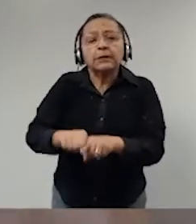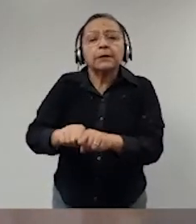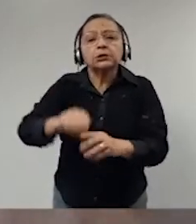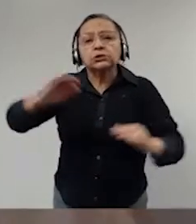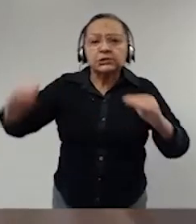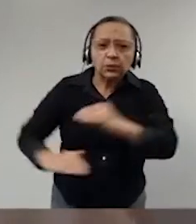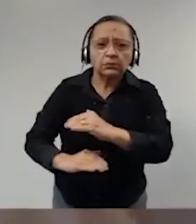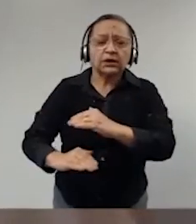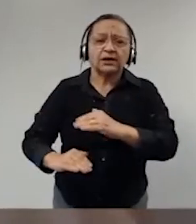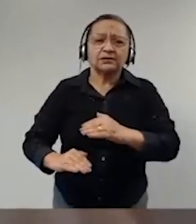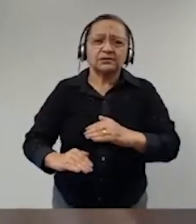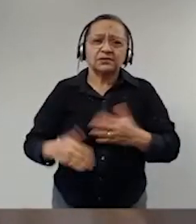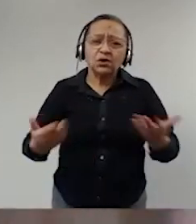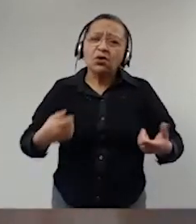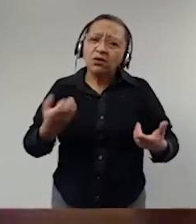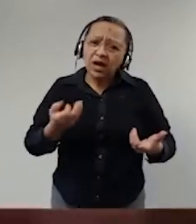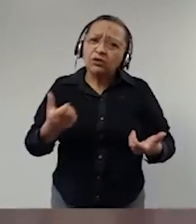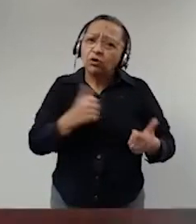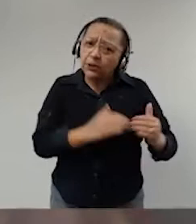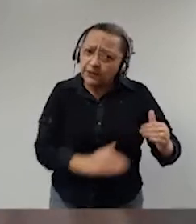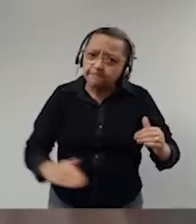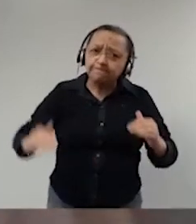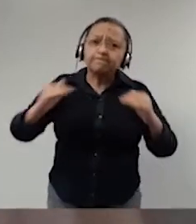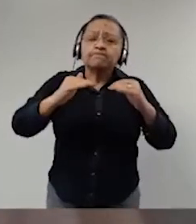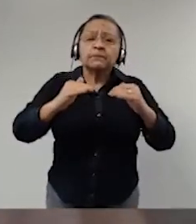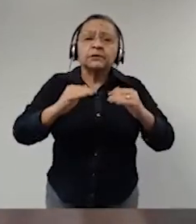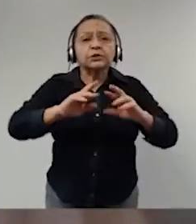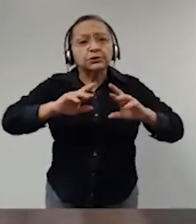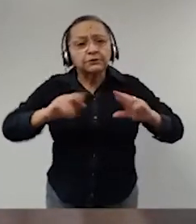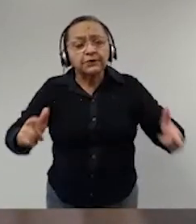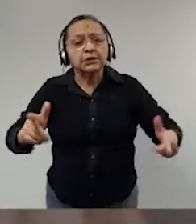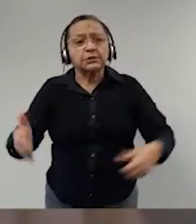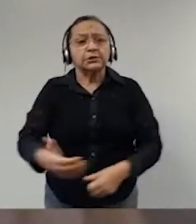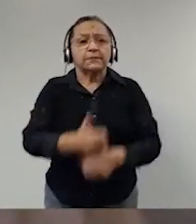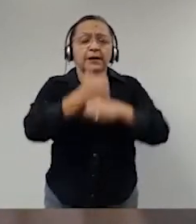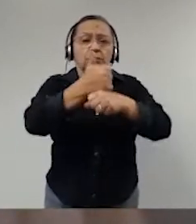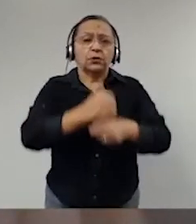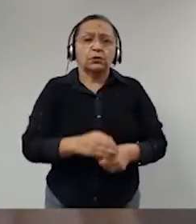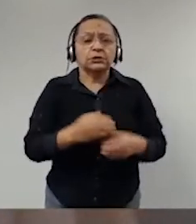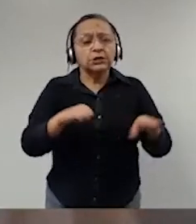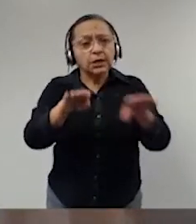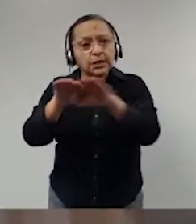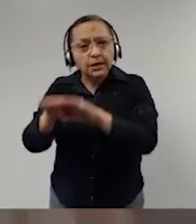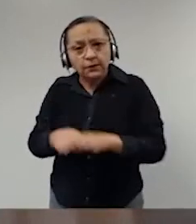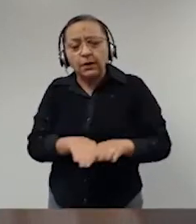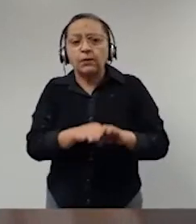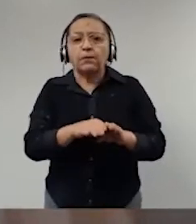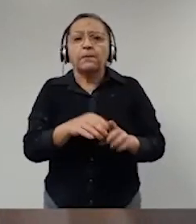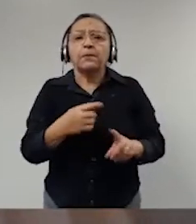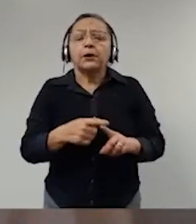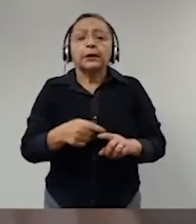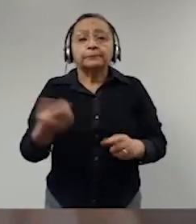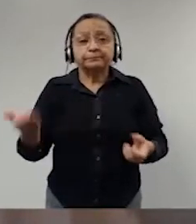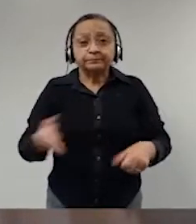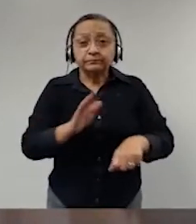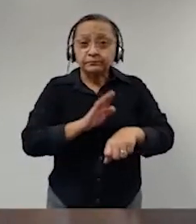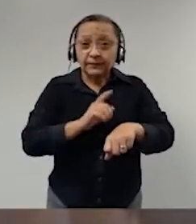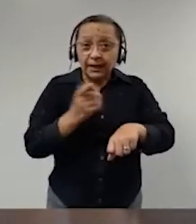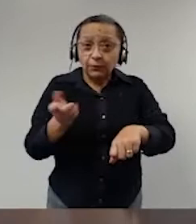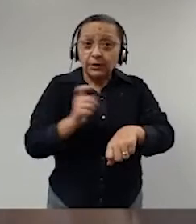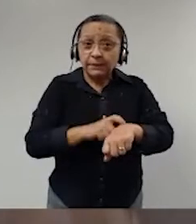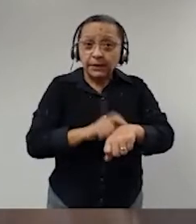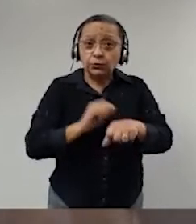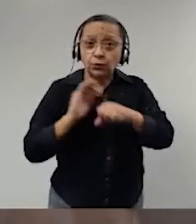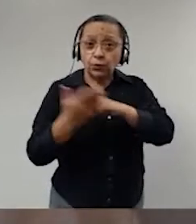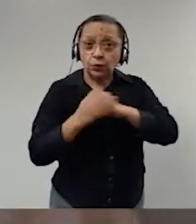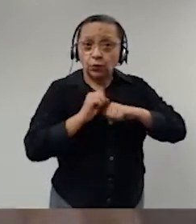base, né, majoritariamente desses dados de desigualdade no Brasil. Inclusive, na época, no período do Covid, agora já temos